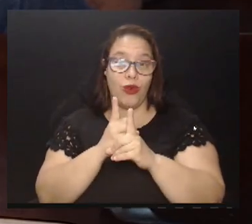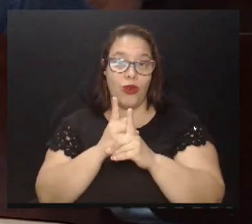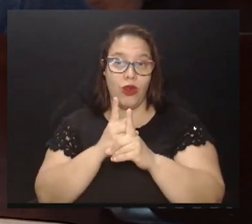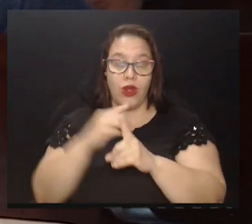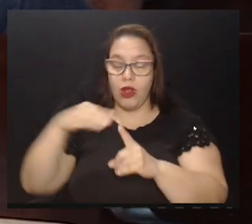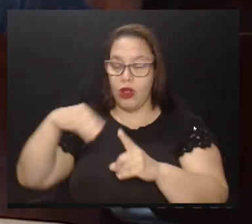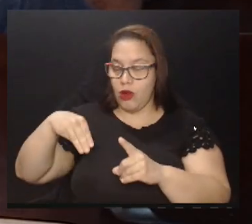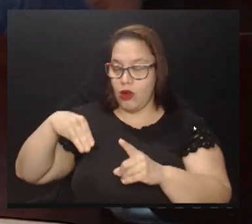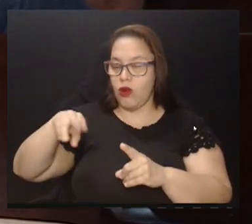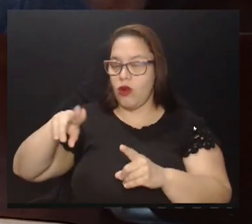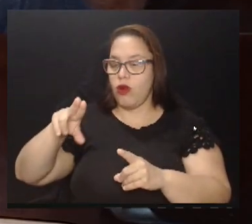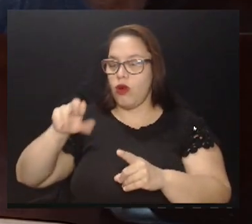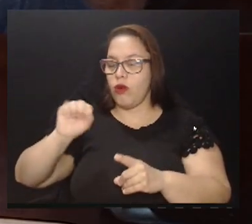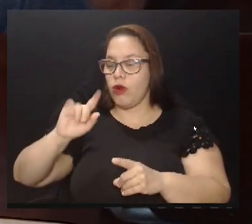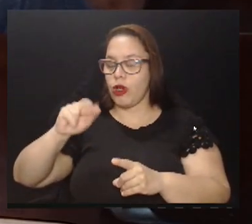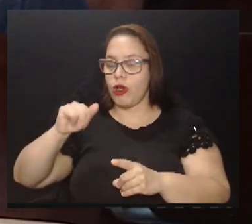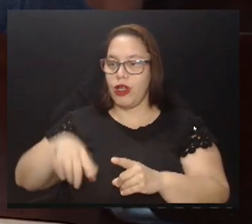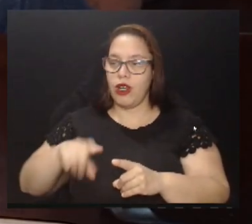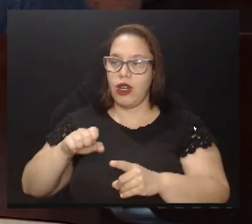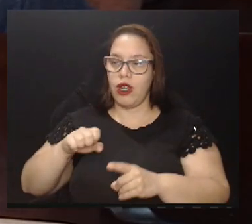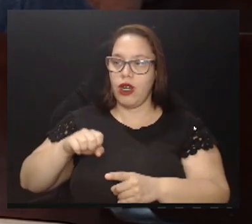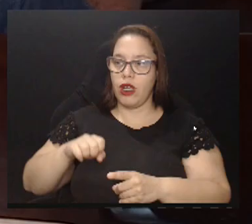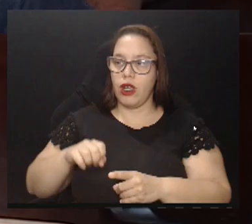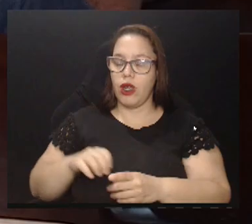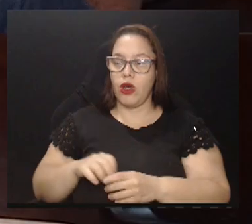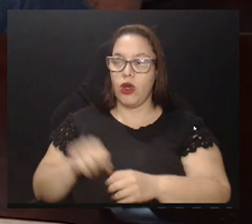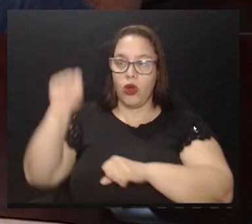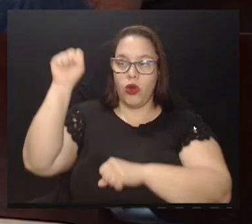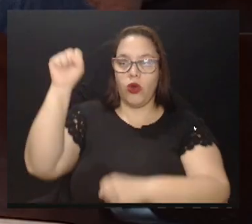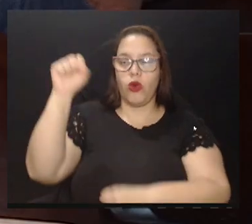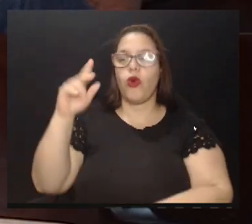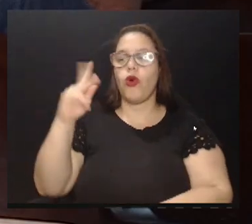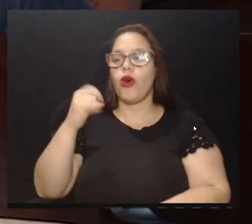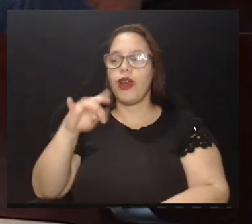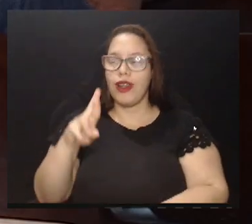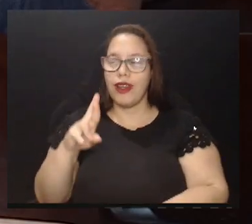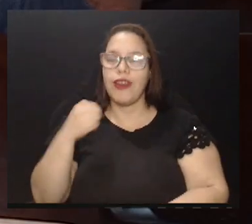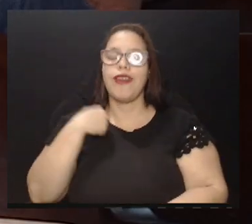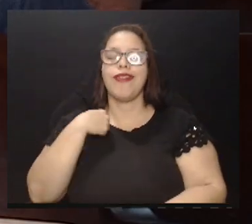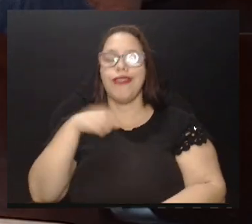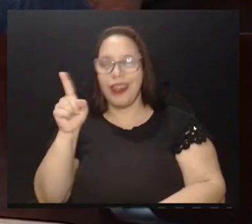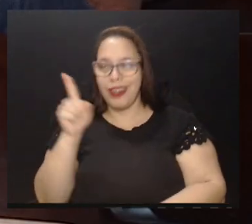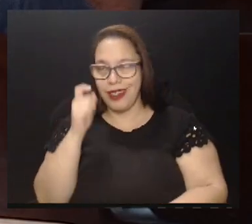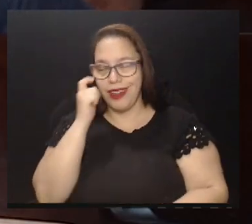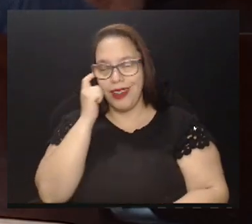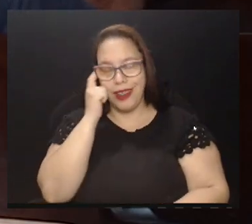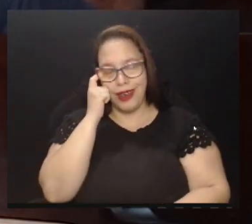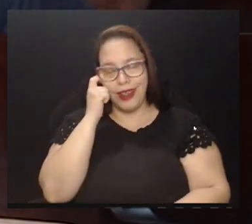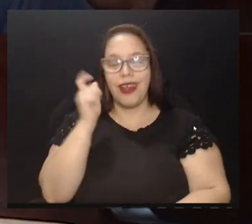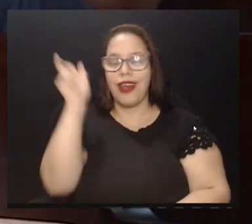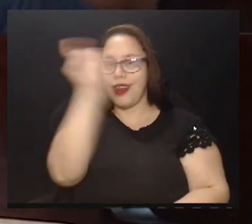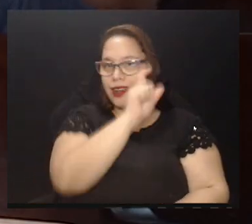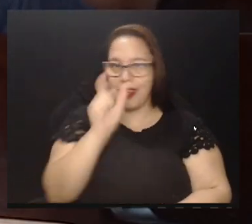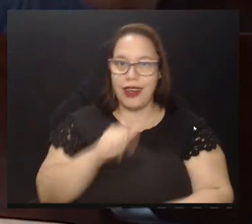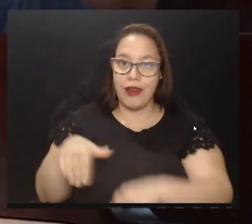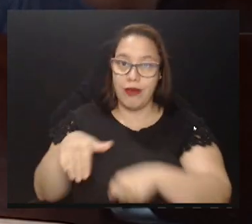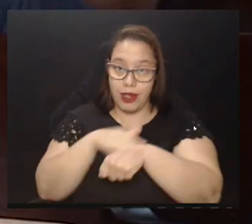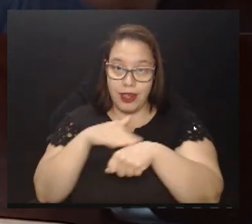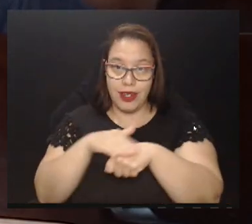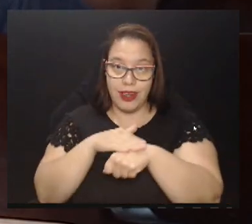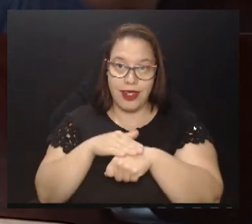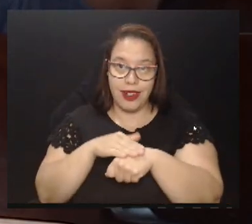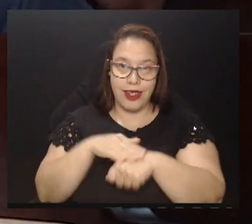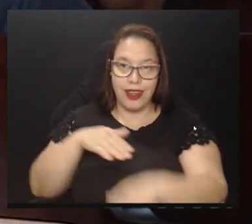Hitler. E aí o que acontece? O Hitler vai lá na Itália para conversar com o Mussolini. Chega lá, o Mussolini está numa cadeira